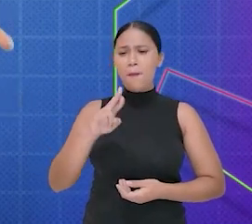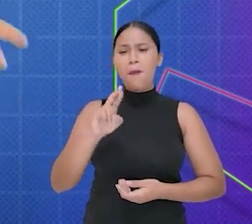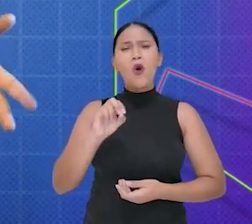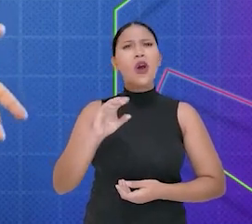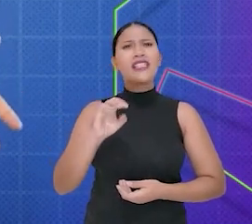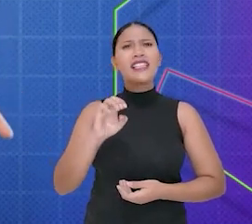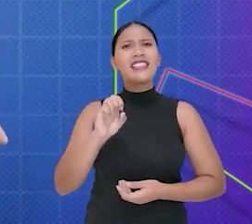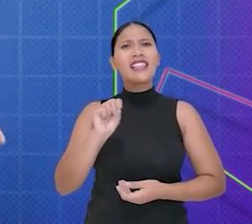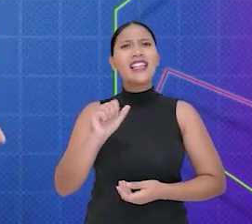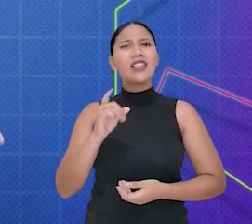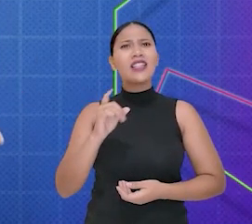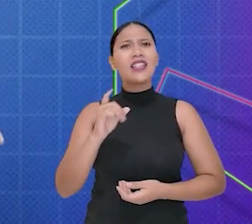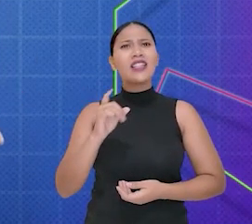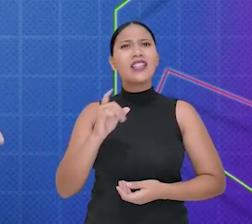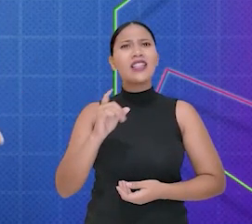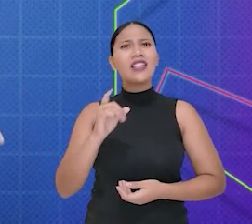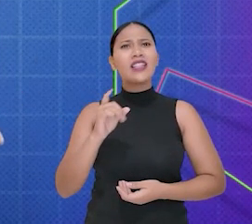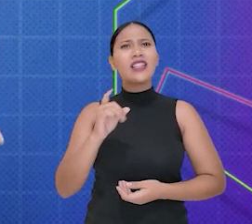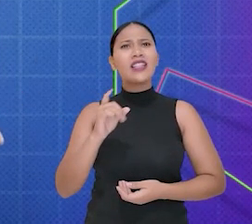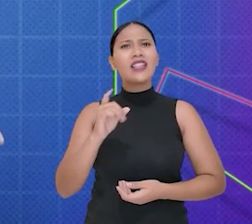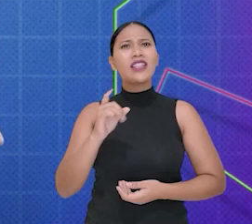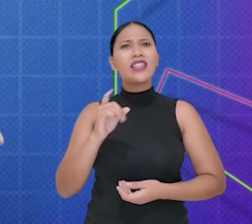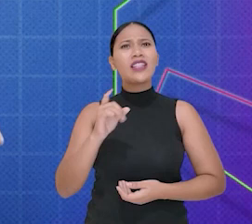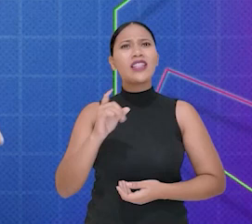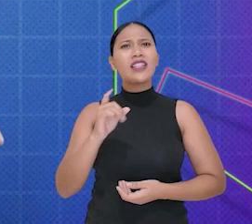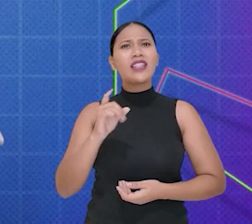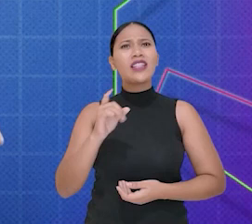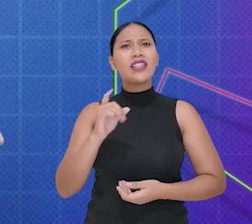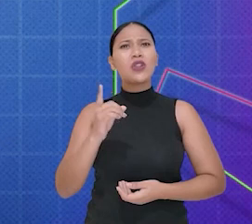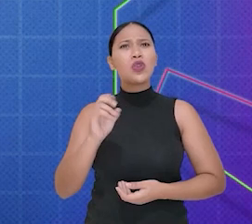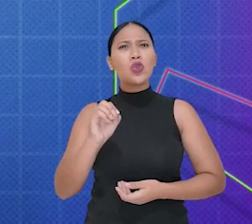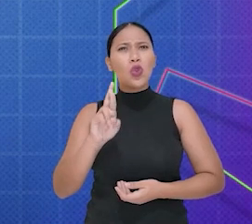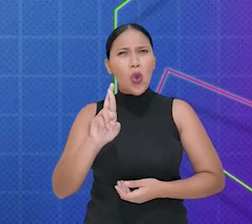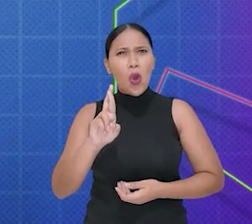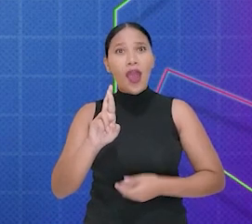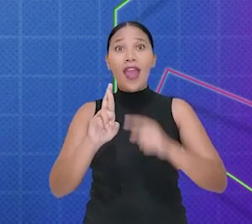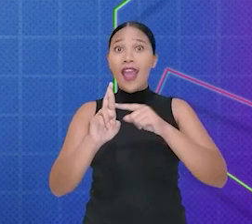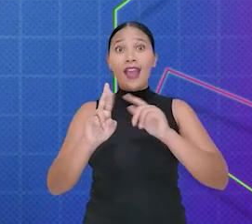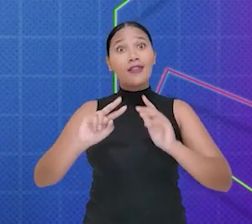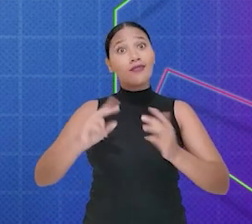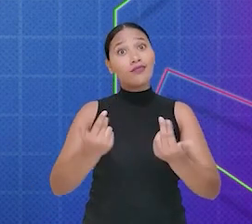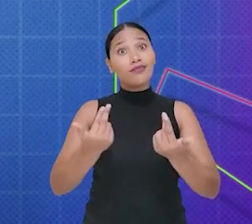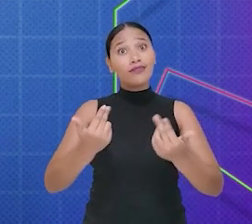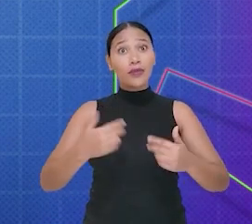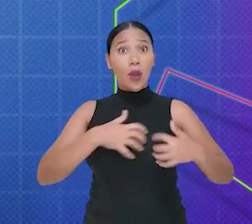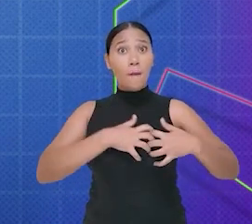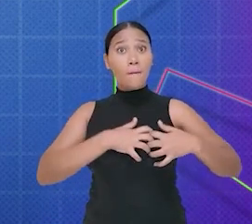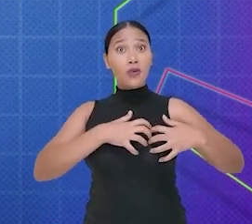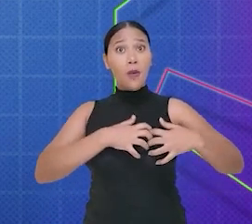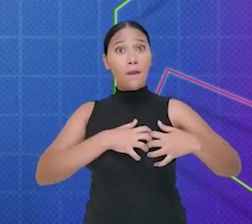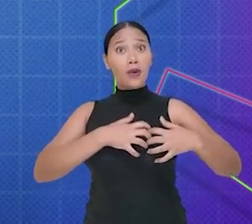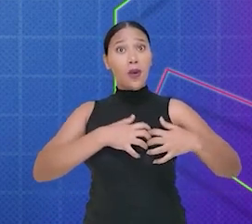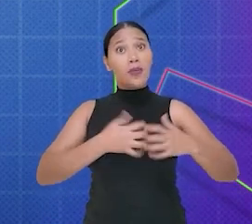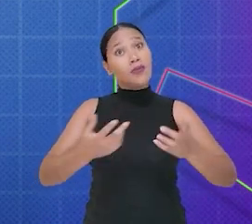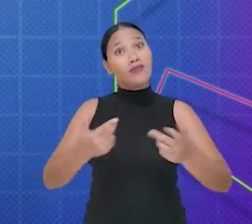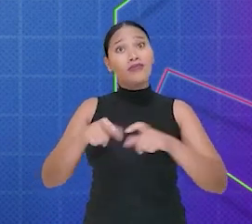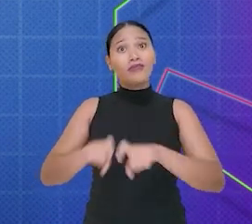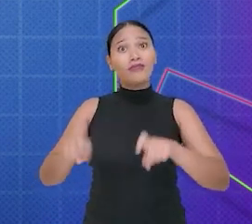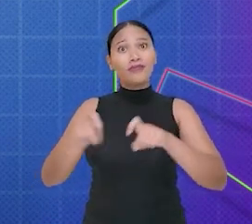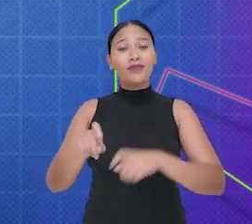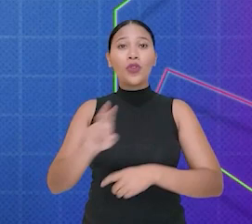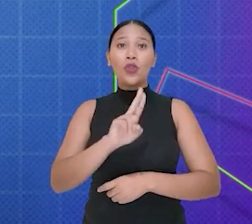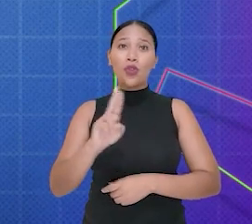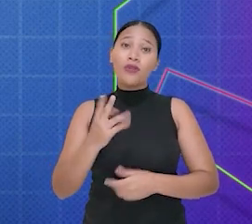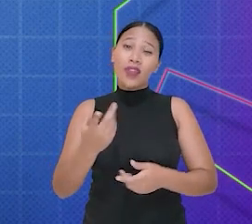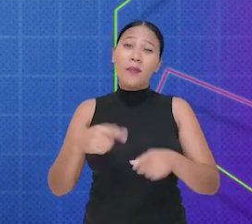é um processador? Efeito sonoro referente aos tópicos que a professora está citando. Vamos começar falando do coração do computador, o processador,